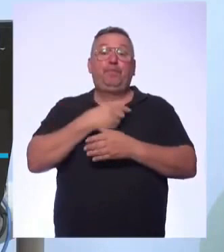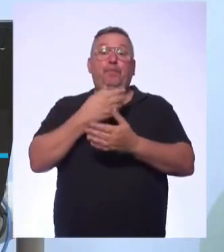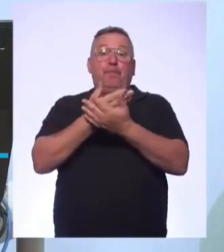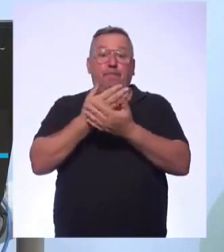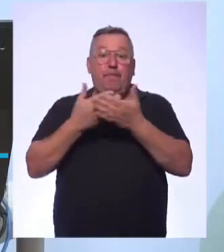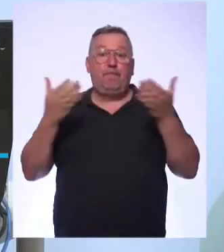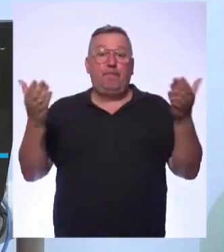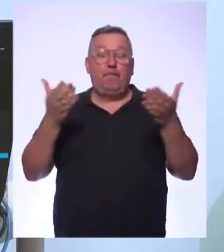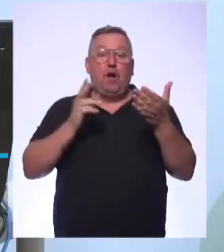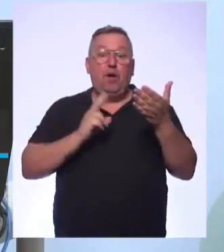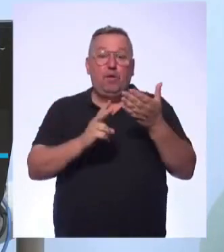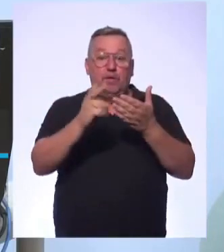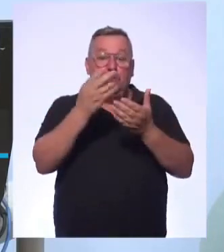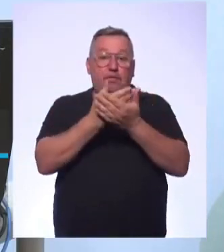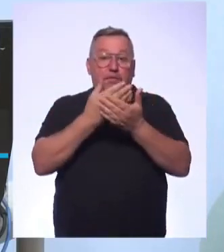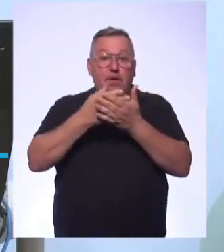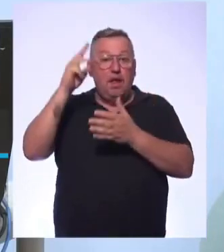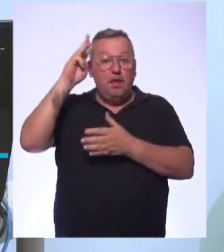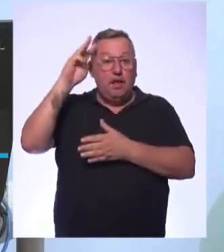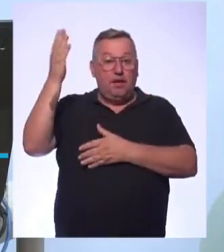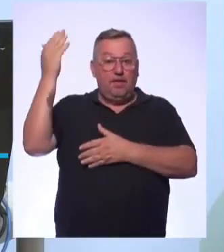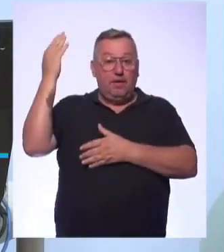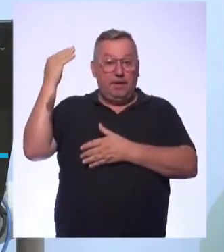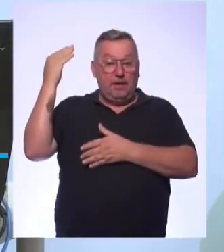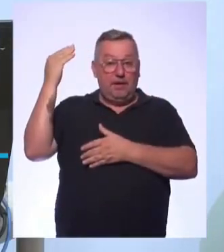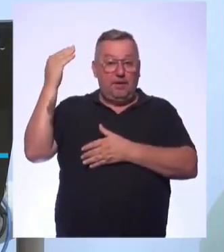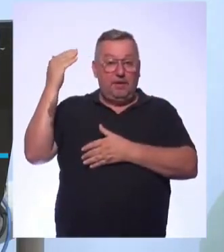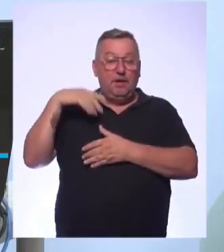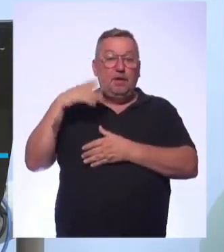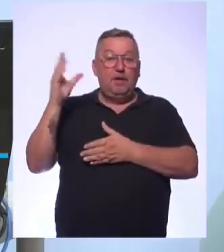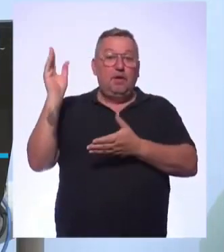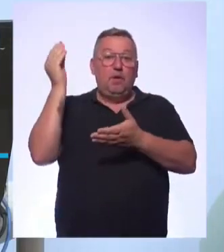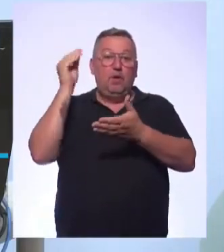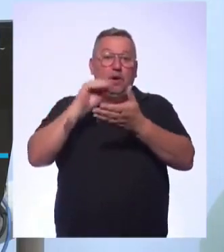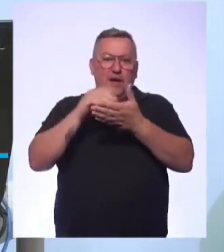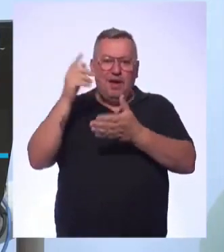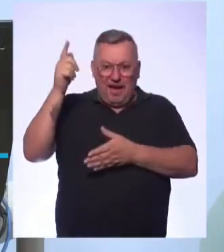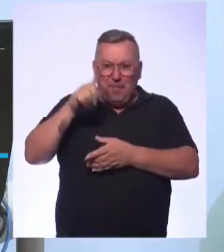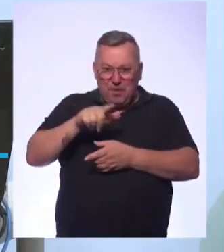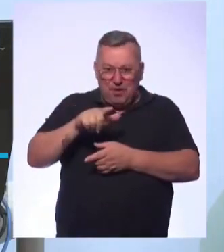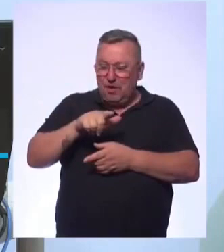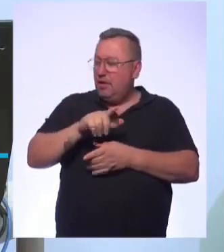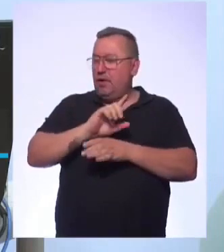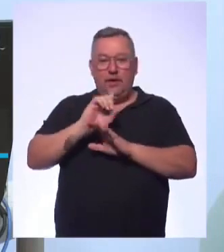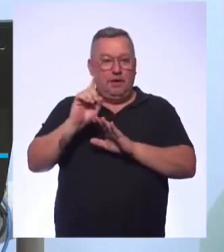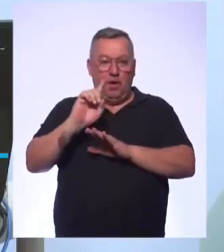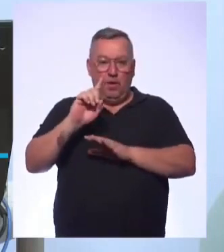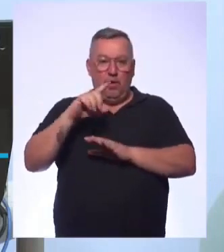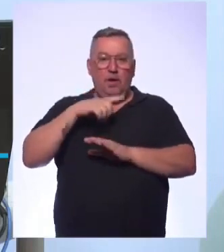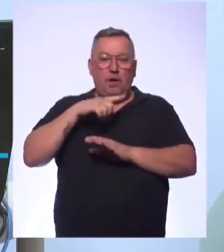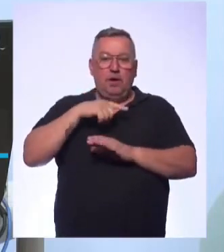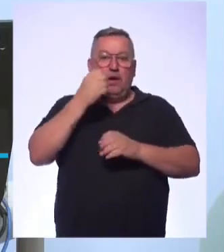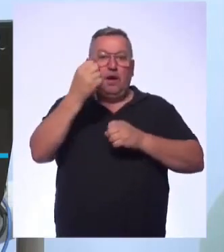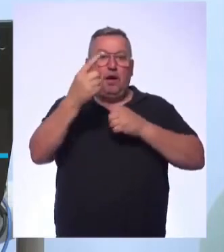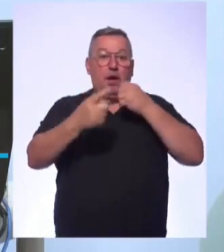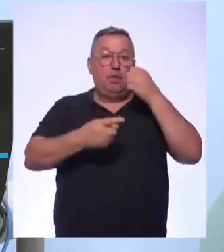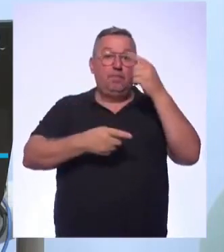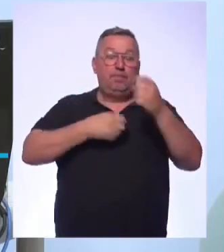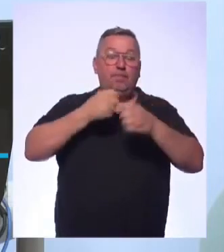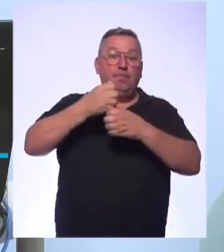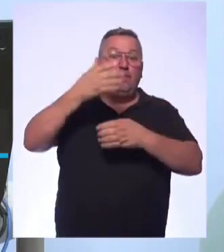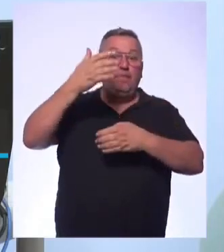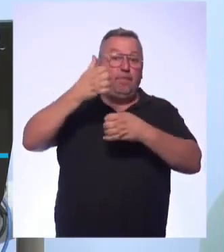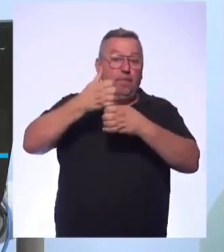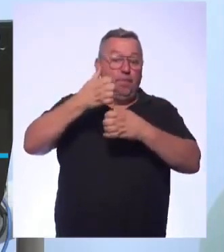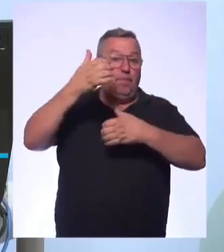é continuação da nossa aula de terça-feira. Então, antes que vocês coloquem pro é repetido, não é. Mas temos alguns slides que vão